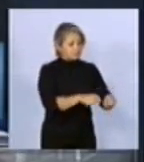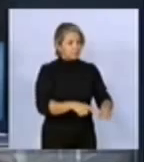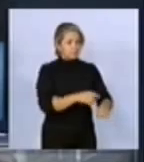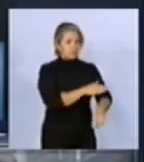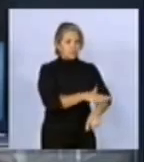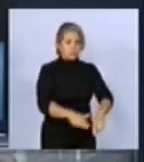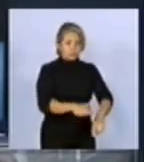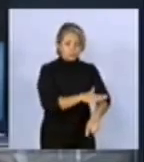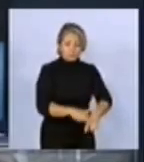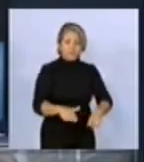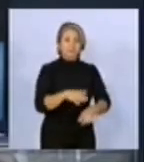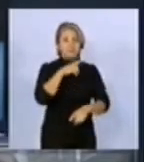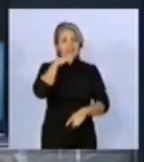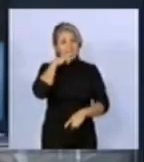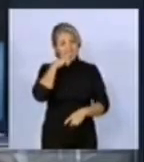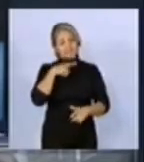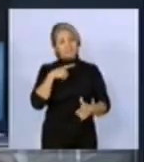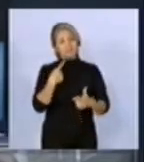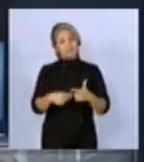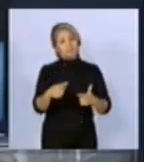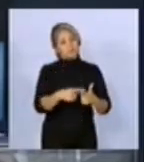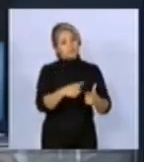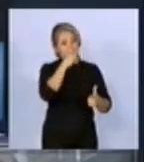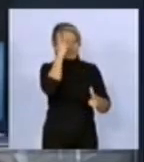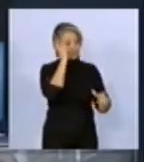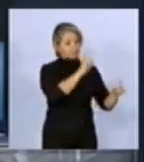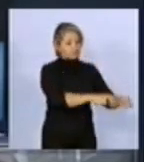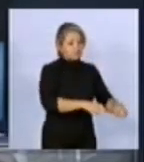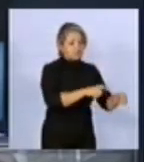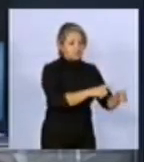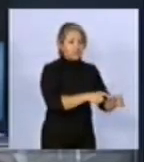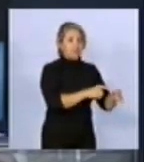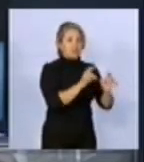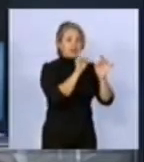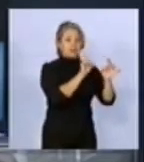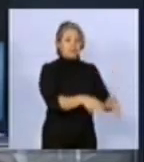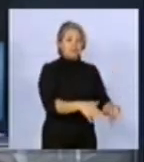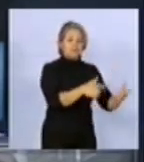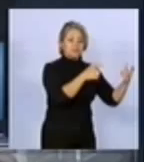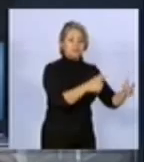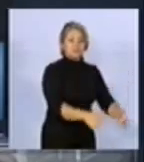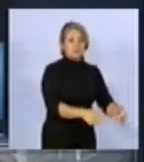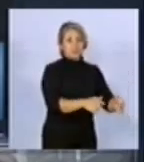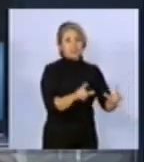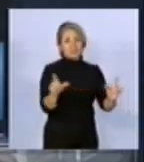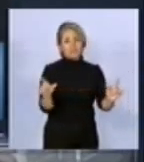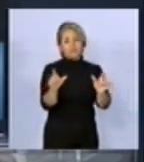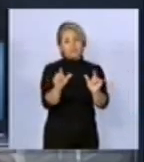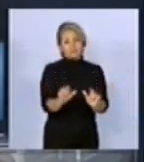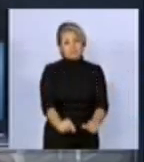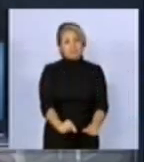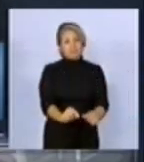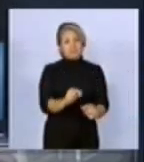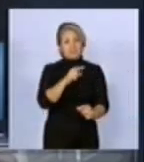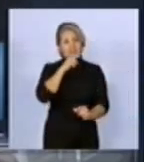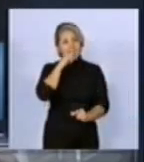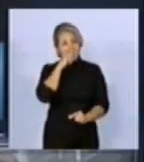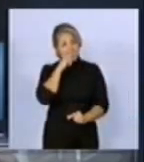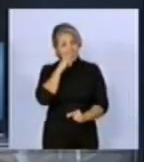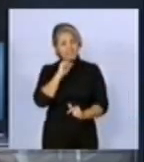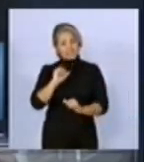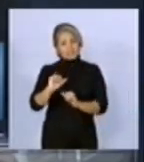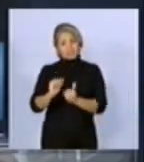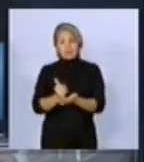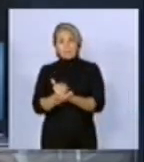produtores que terão até que abandonar a cultura reduzindo a oferta da cana para produção do aç do